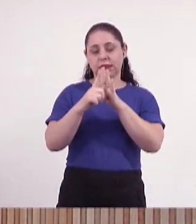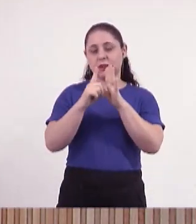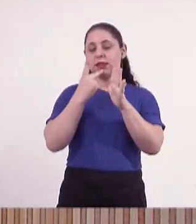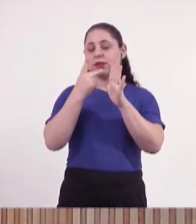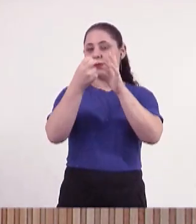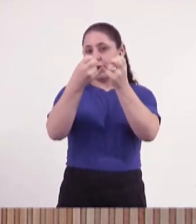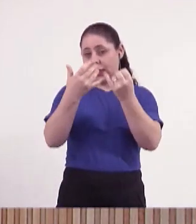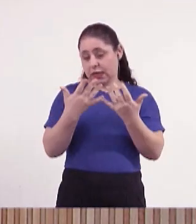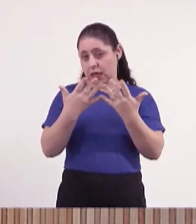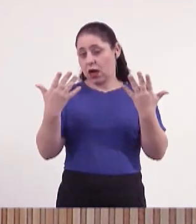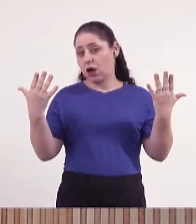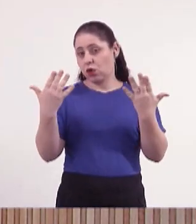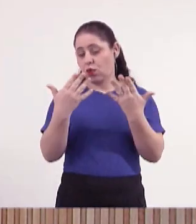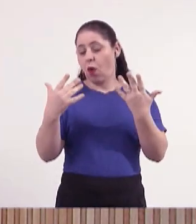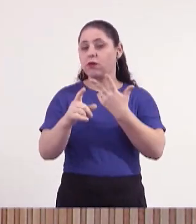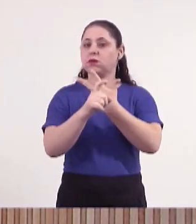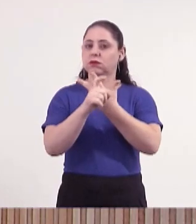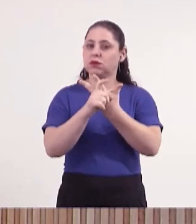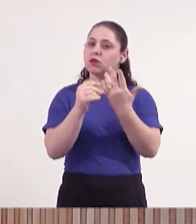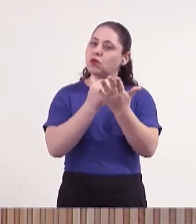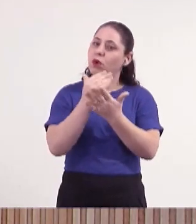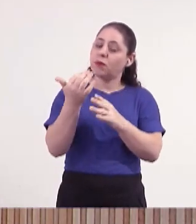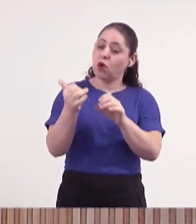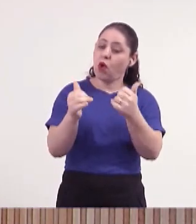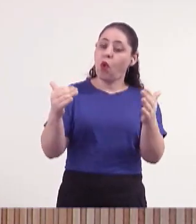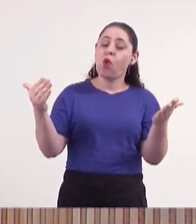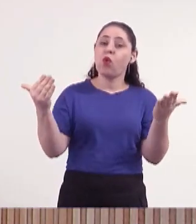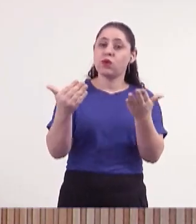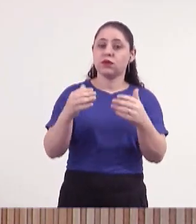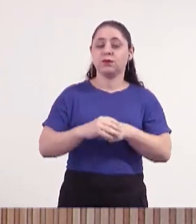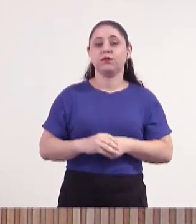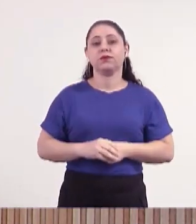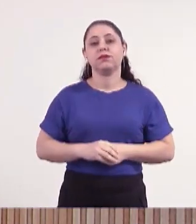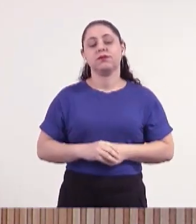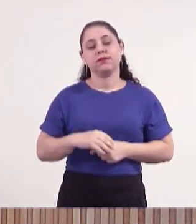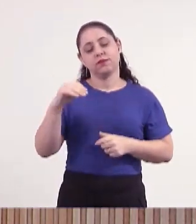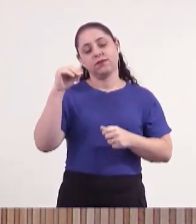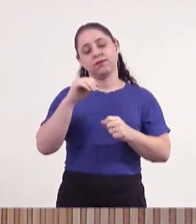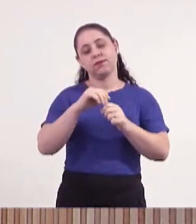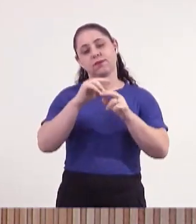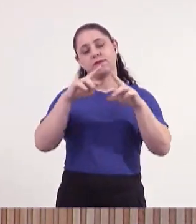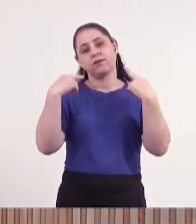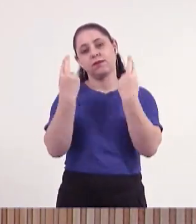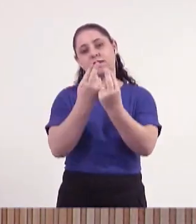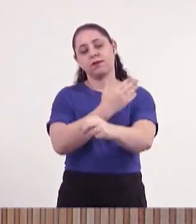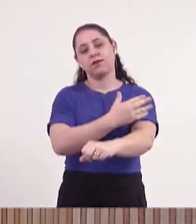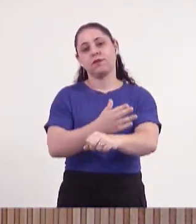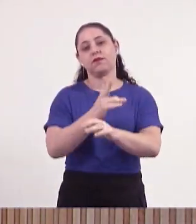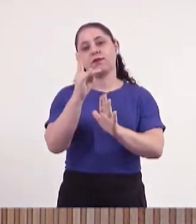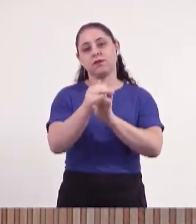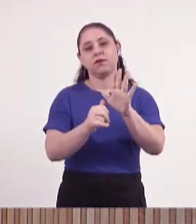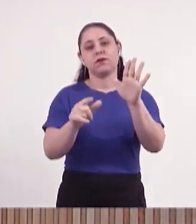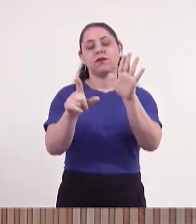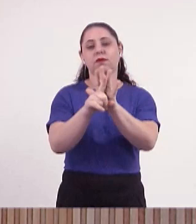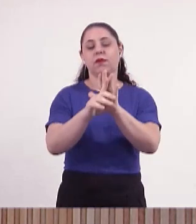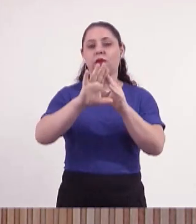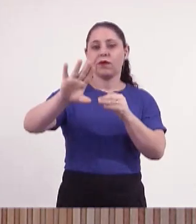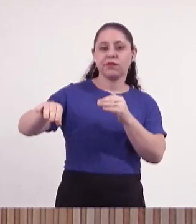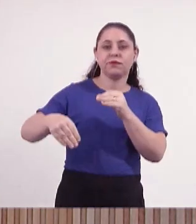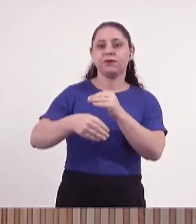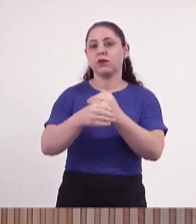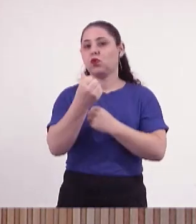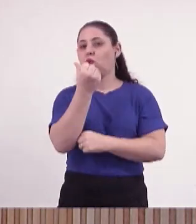foi apresentado pelo Poder Executivo, que começou a tramitar hoje aqui na Assembleia Legislativa, que é o projeto de lei complementar de